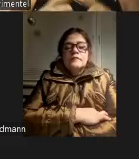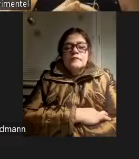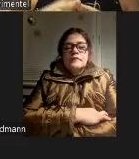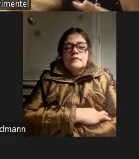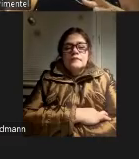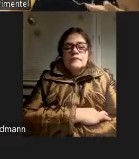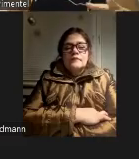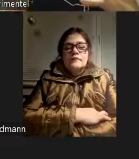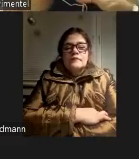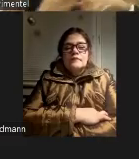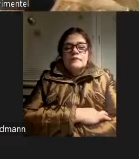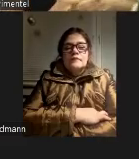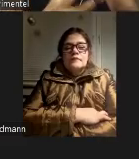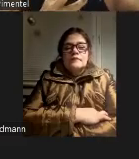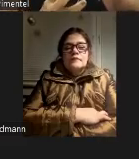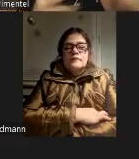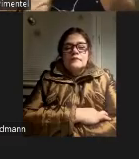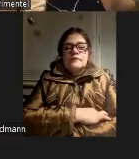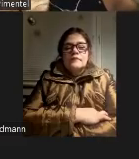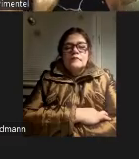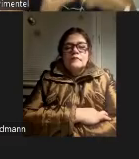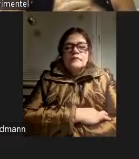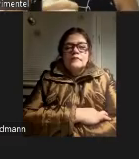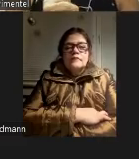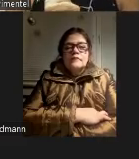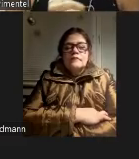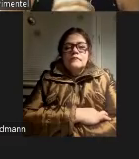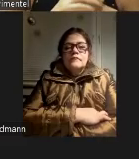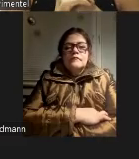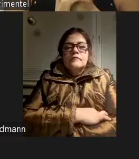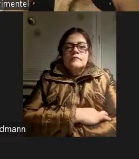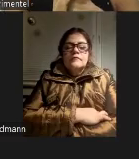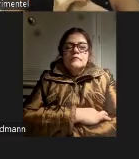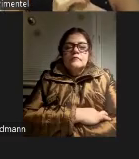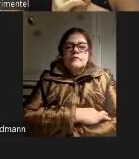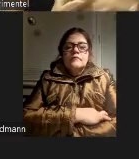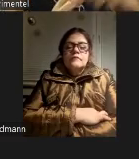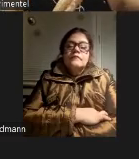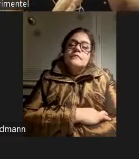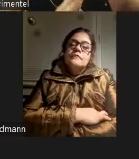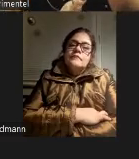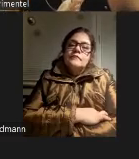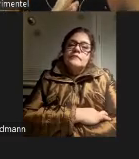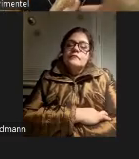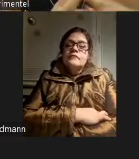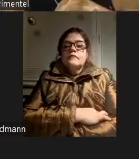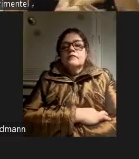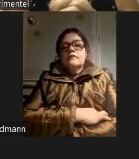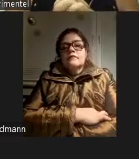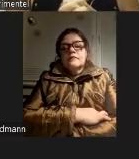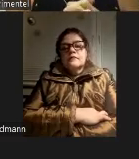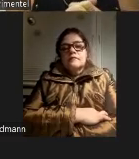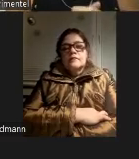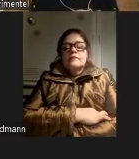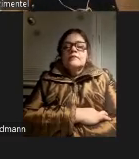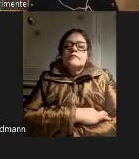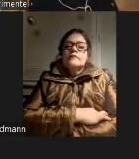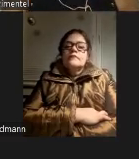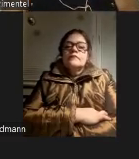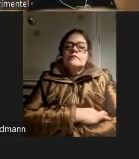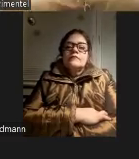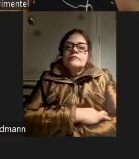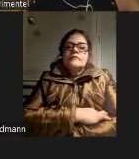que aquele sono do dia seguinte, saiu, foi para balada, ou saiu, deu um plantão, se eu estou trabalhador de